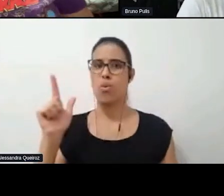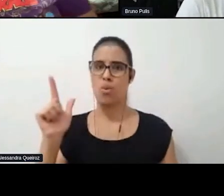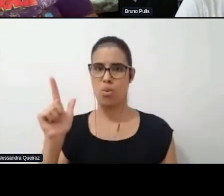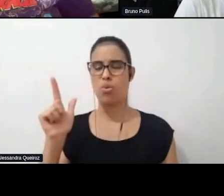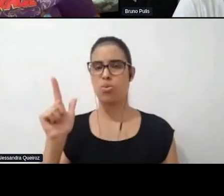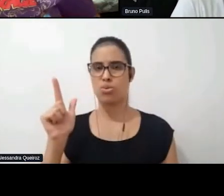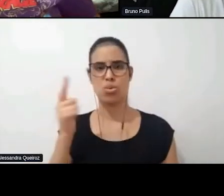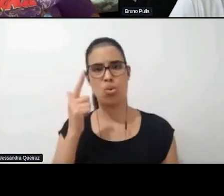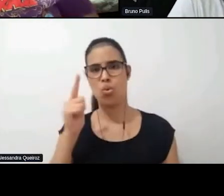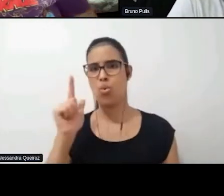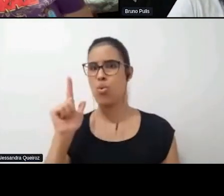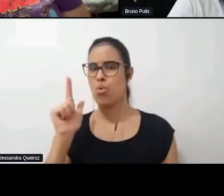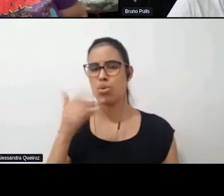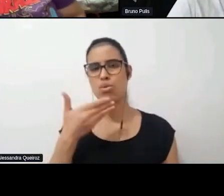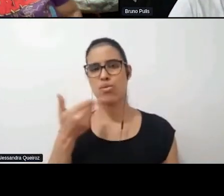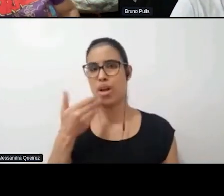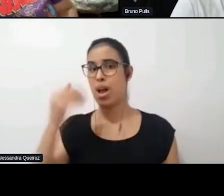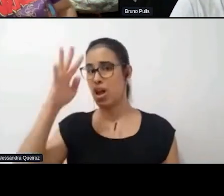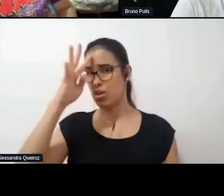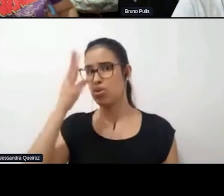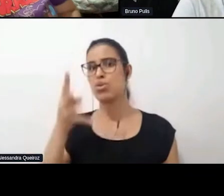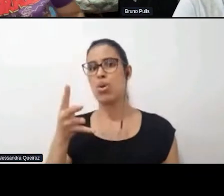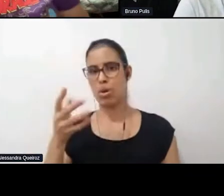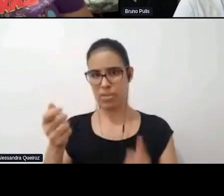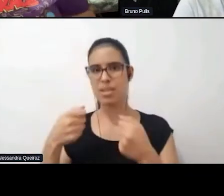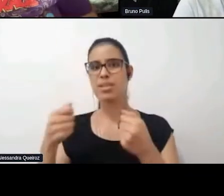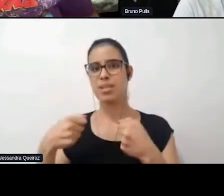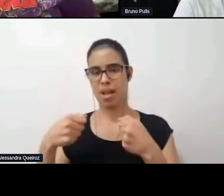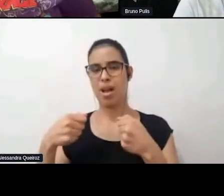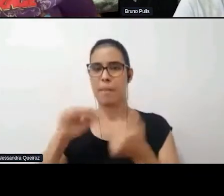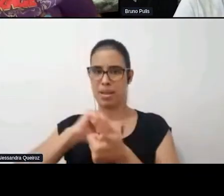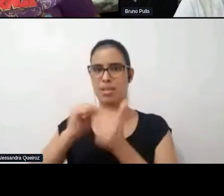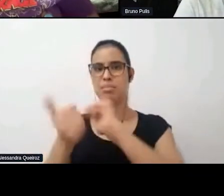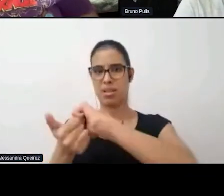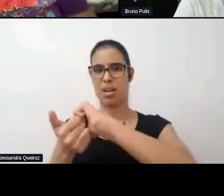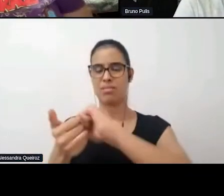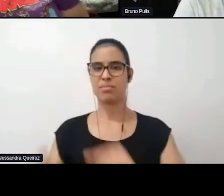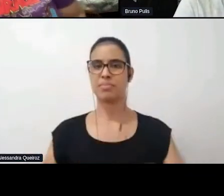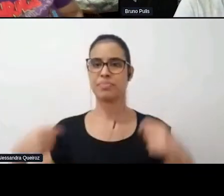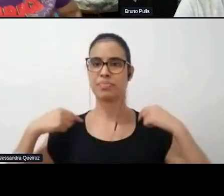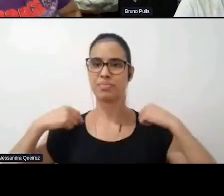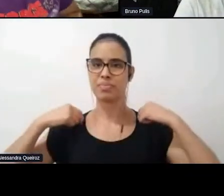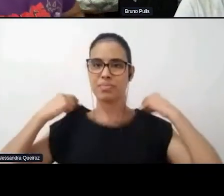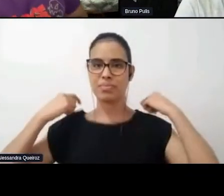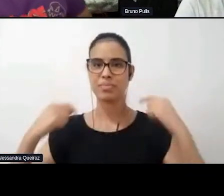usar para que o conteúdo seja clicável, enfim, né? Vou falar rapidinho, então, os